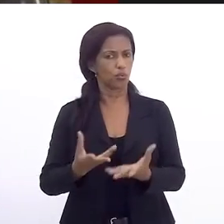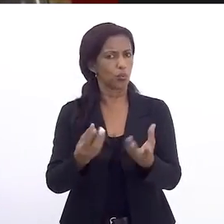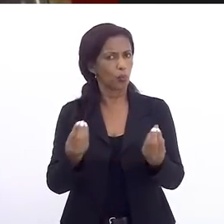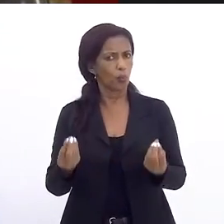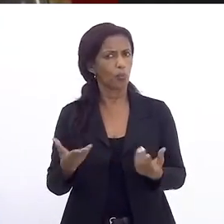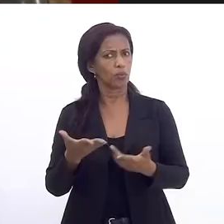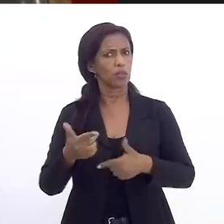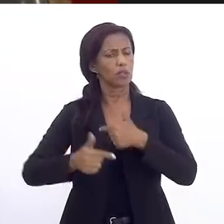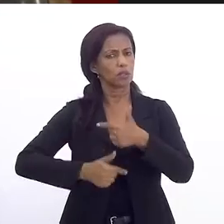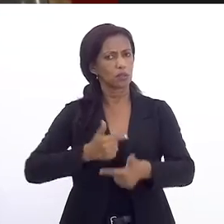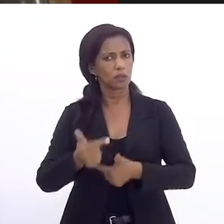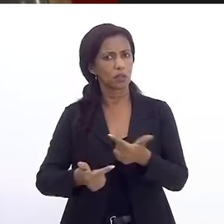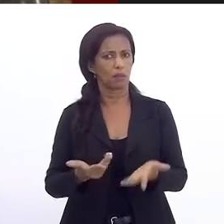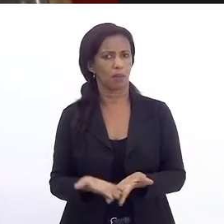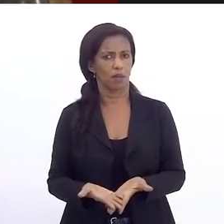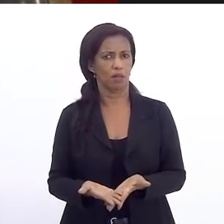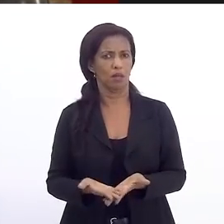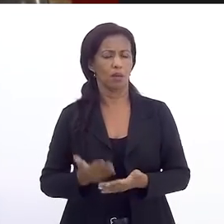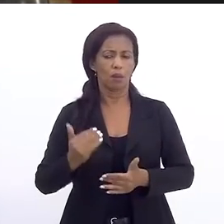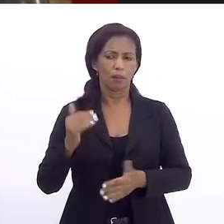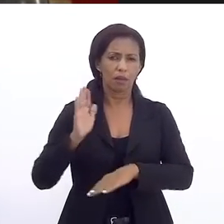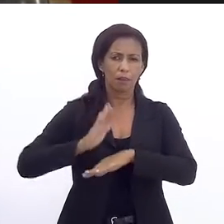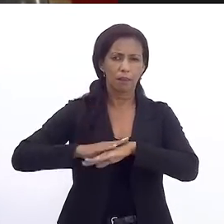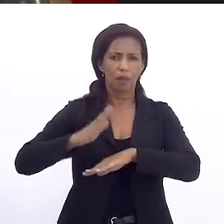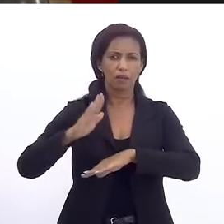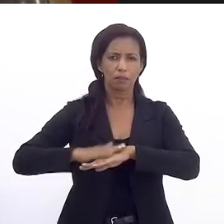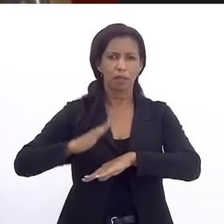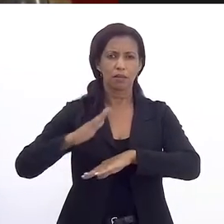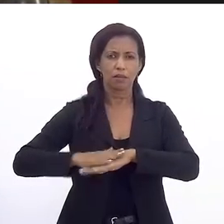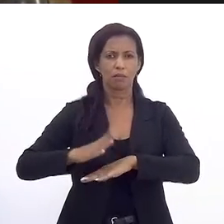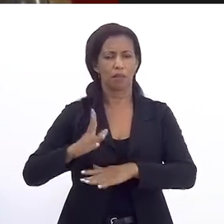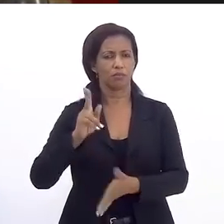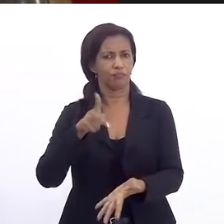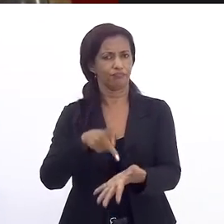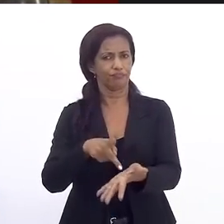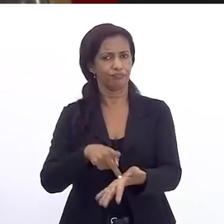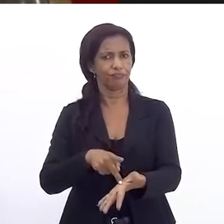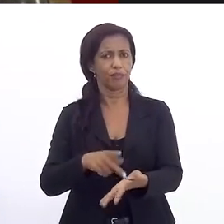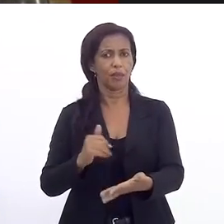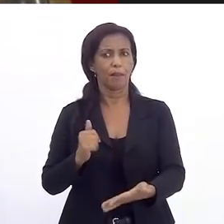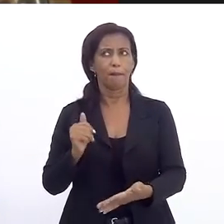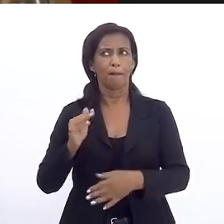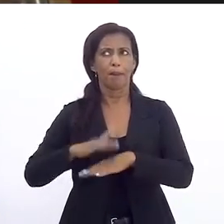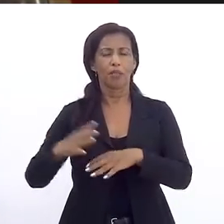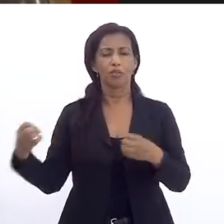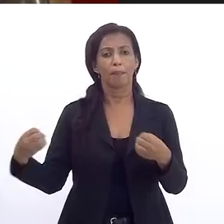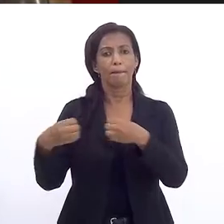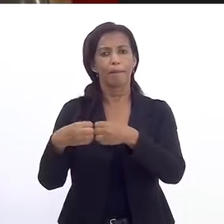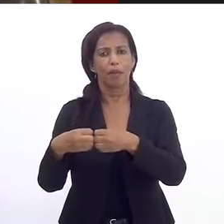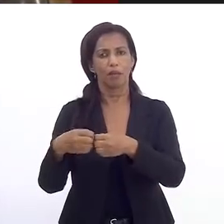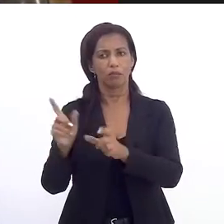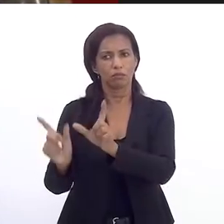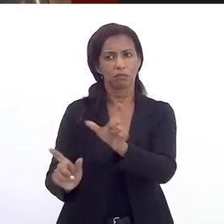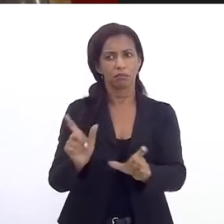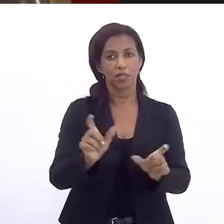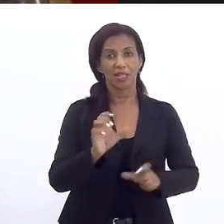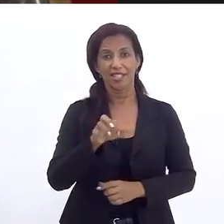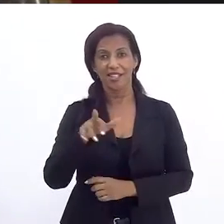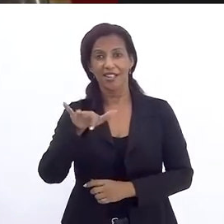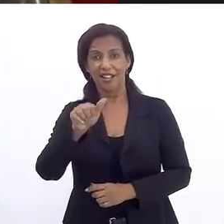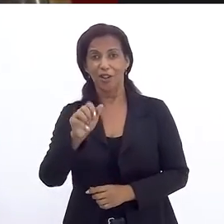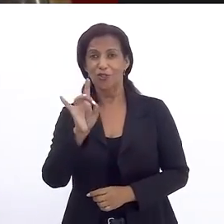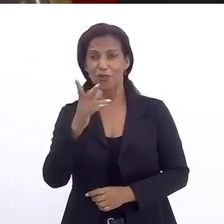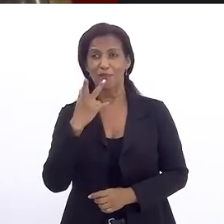esteja mais perto das pessoas. E, Cláudia, só para falar que acaba assim, acaba que eu sou um pouco tímida, mas depois acaba que falando, você